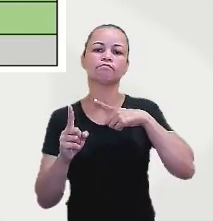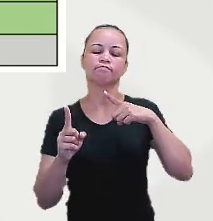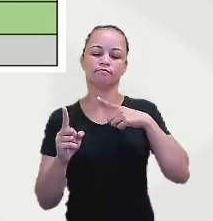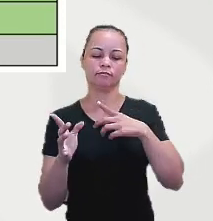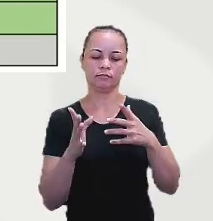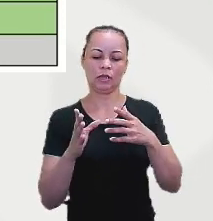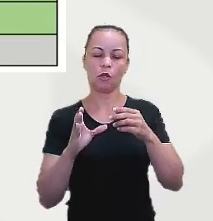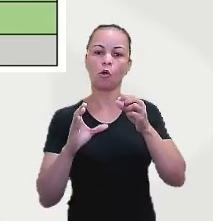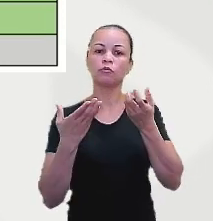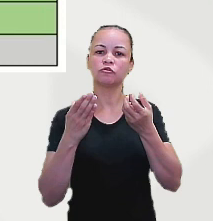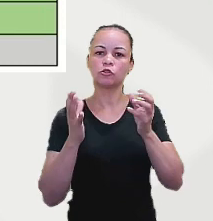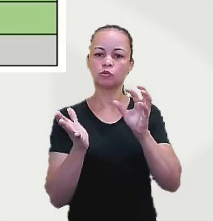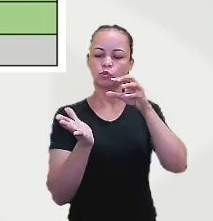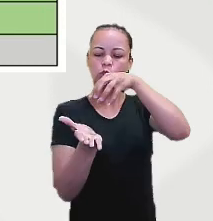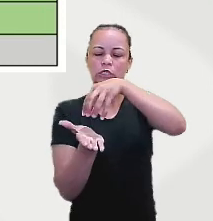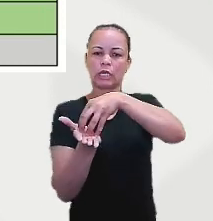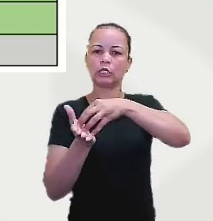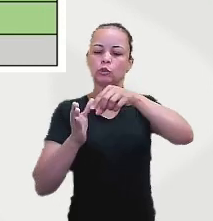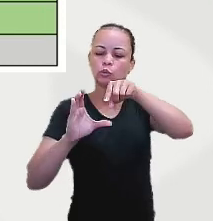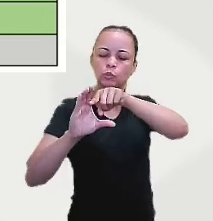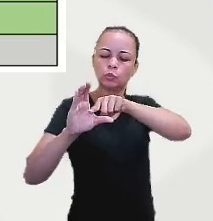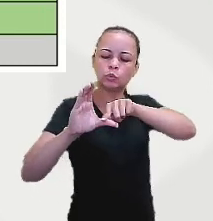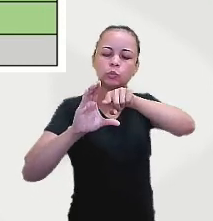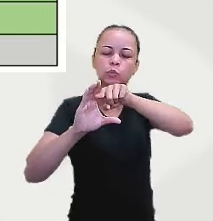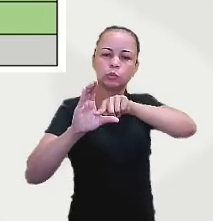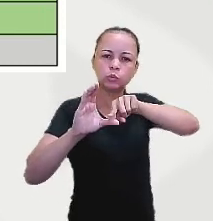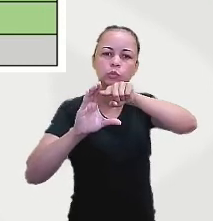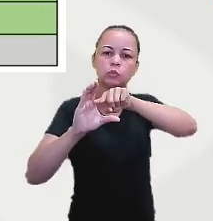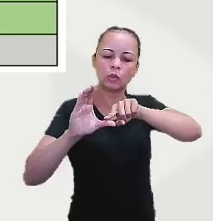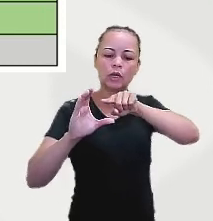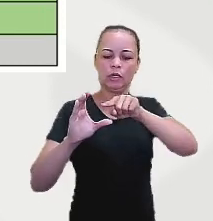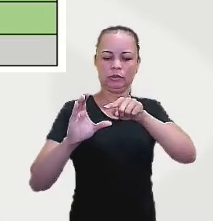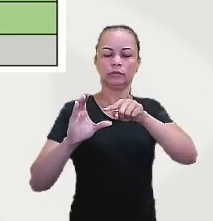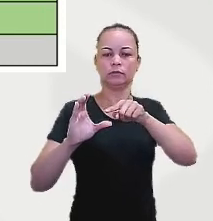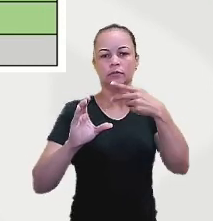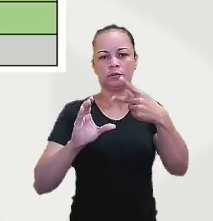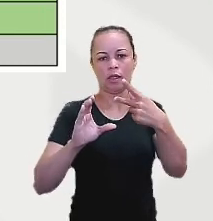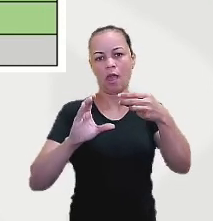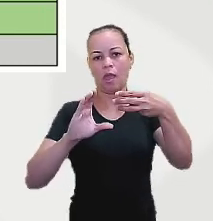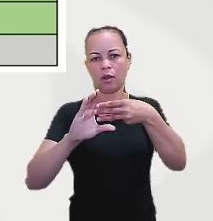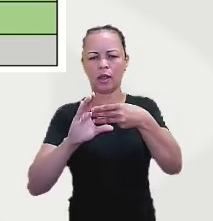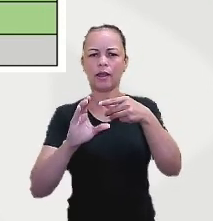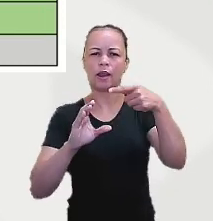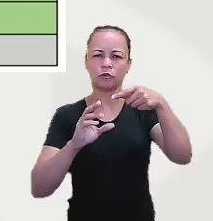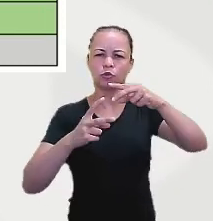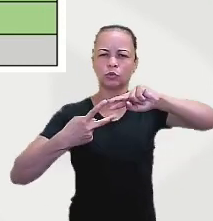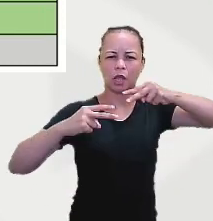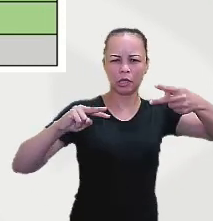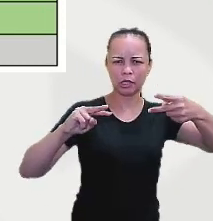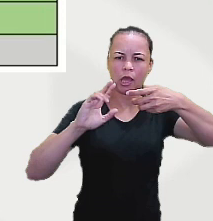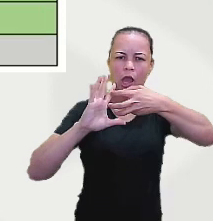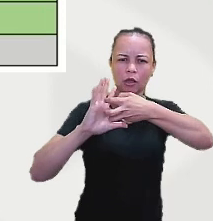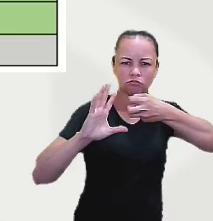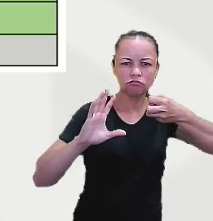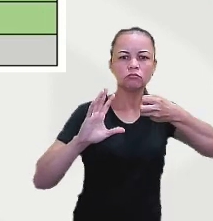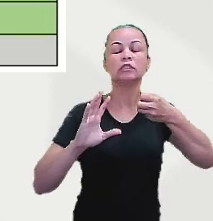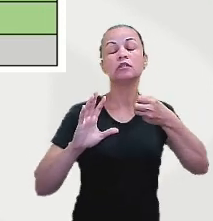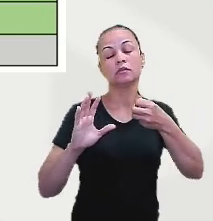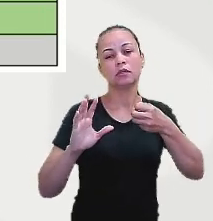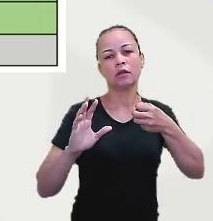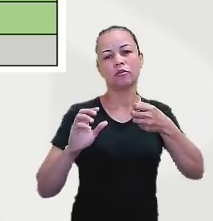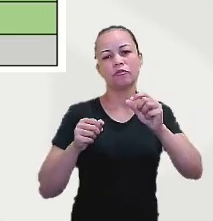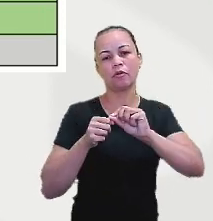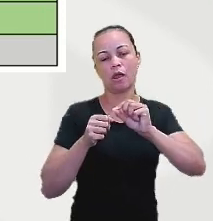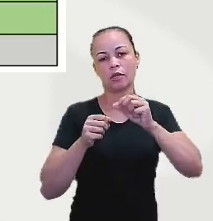grande centro nervoso, é o grande centro de comando da célula. É lá onde você vai ter lá o DNA, que é ele que vai justamente fazer com que a